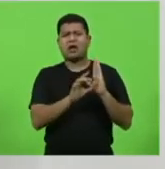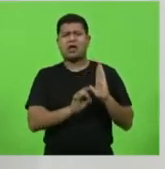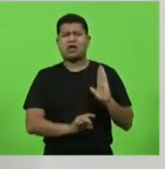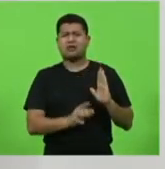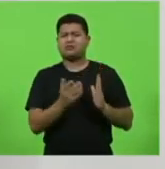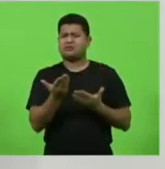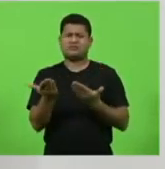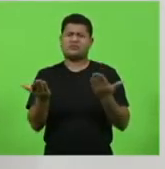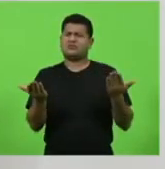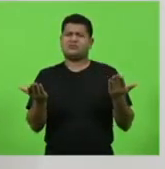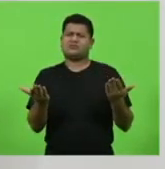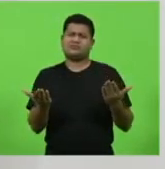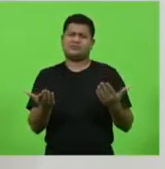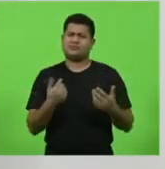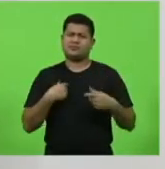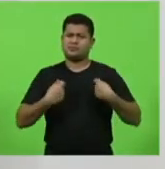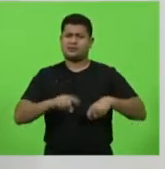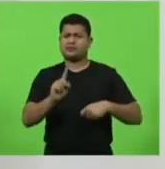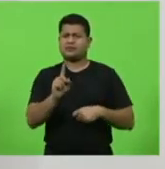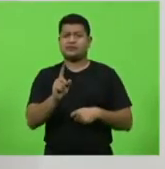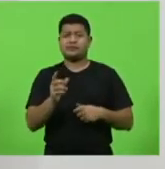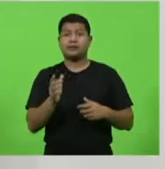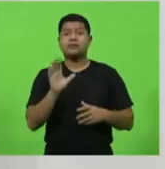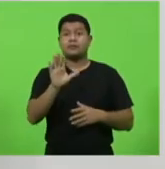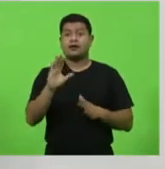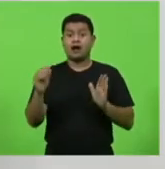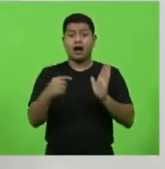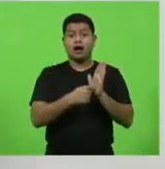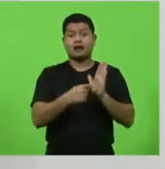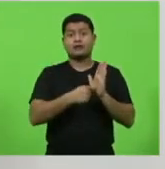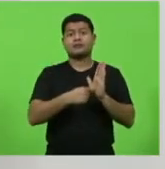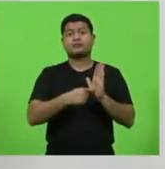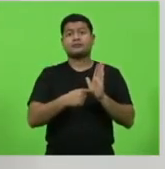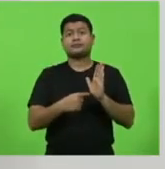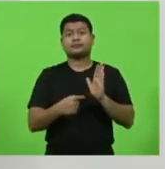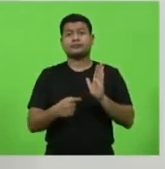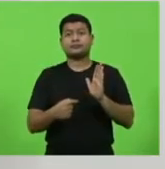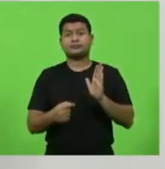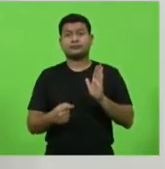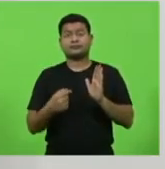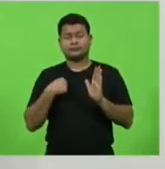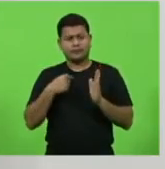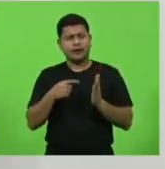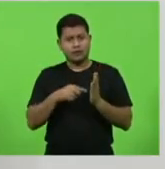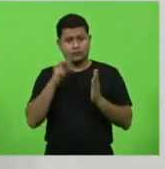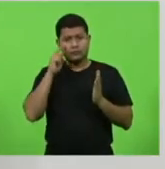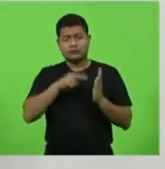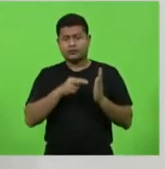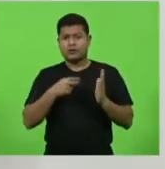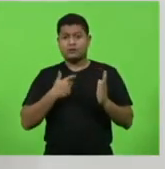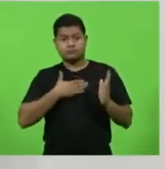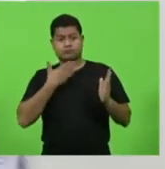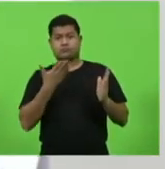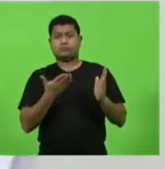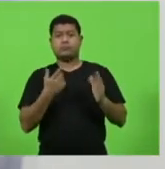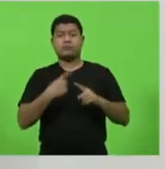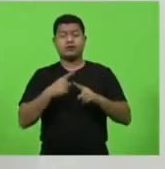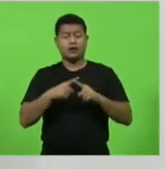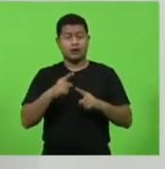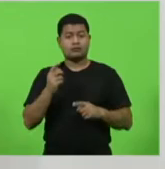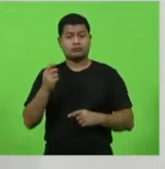não vou dar ibope para eles. Né? Mas está aqui. Foi um negócio, para mim, deputado Alba, foi uma surpresa, porque eu estava contente.